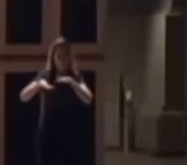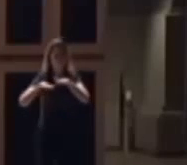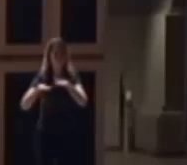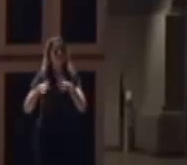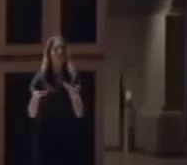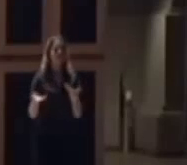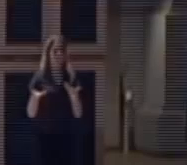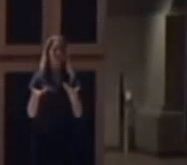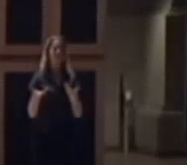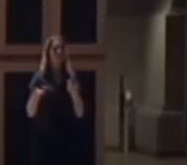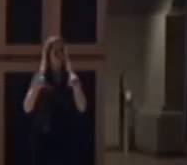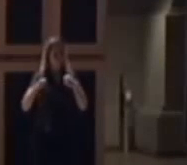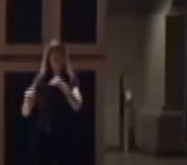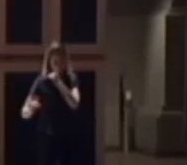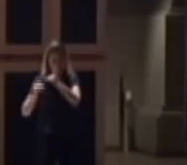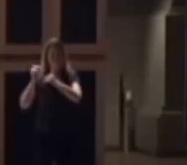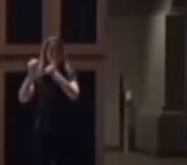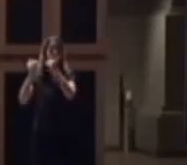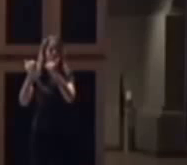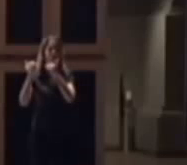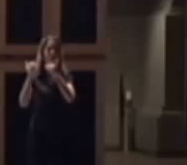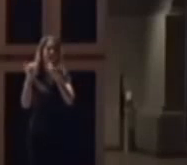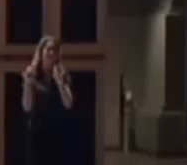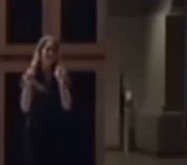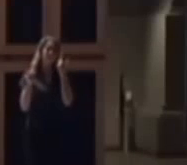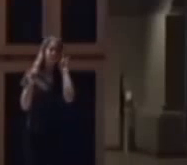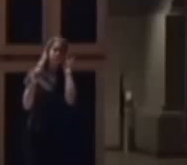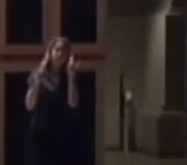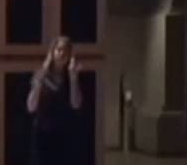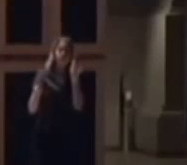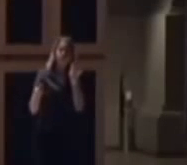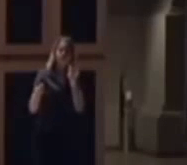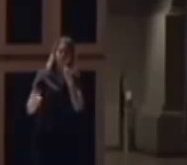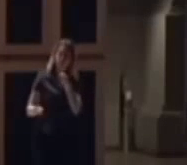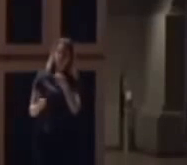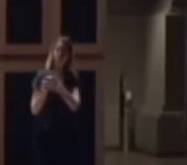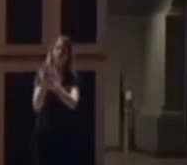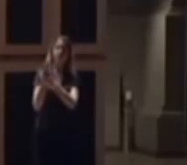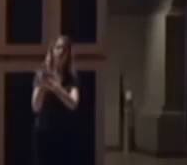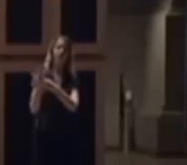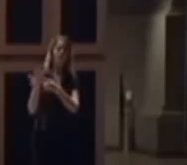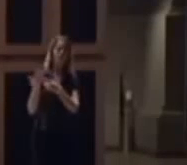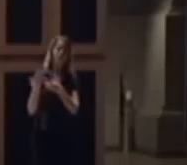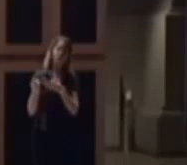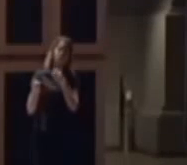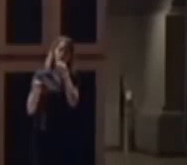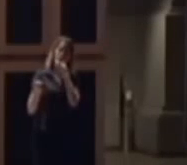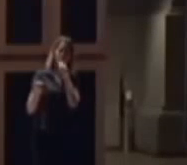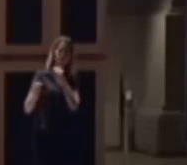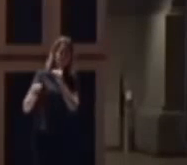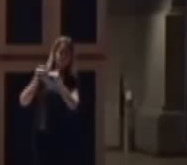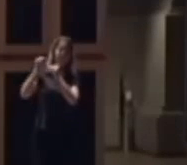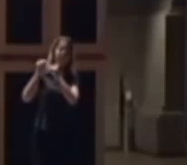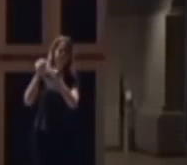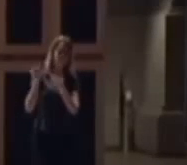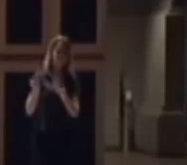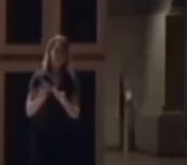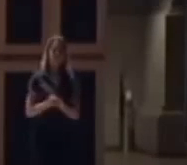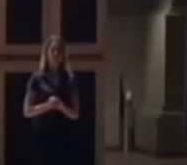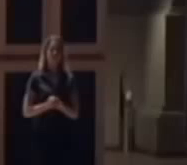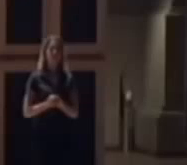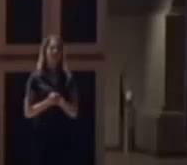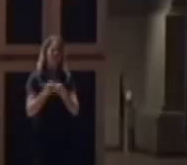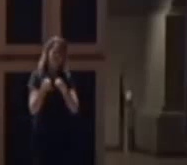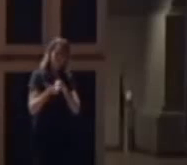a tendência é de evolução, mas é uma lei que já nasce com pontos muito positivos. Então, algumas